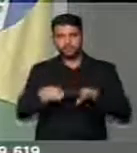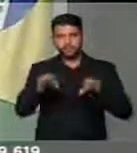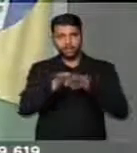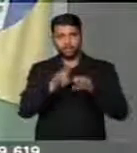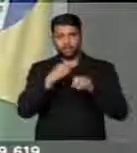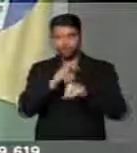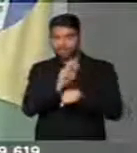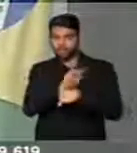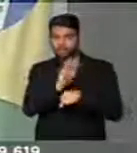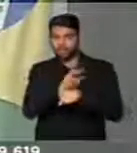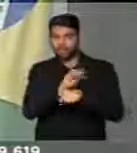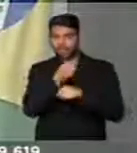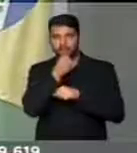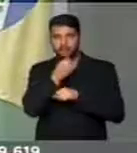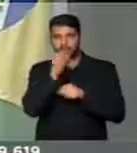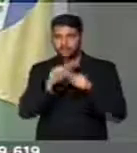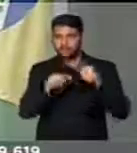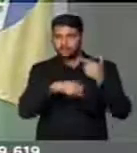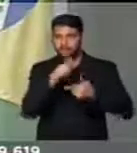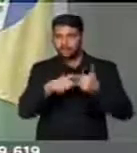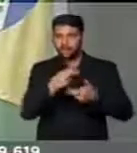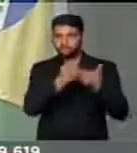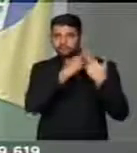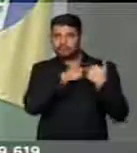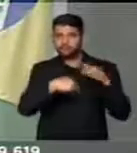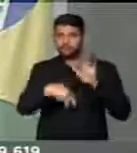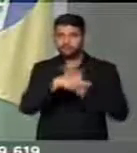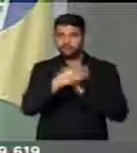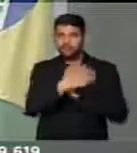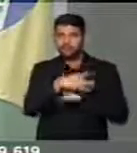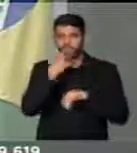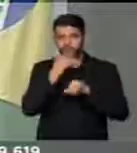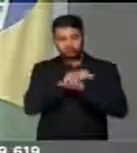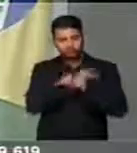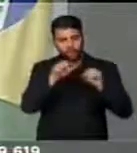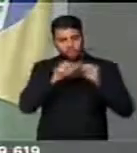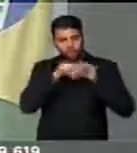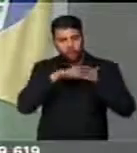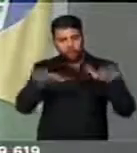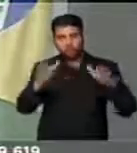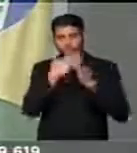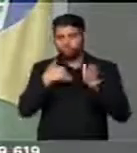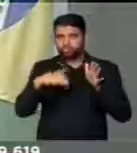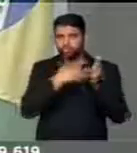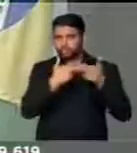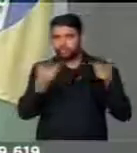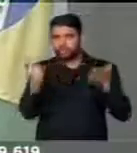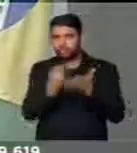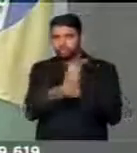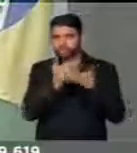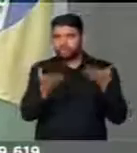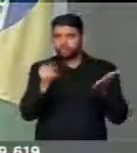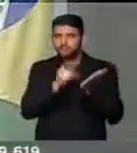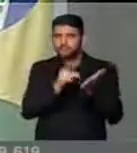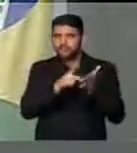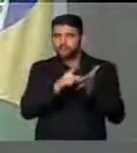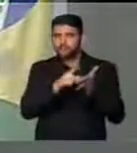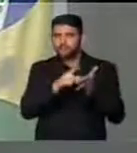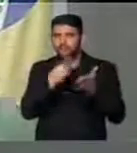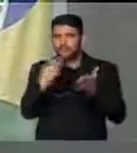Nós defendemos que a imprensa faça o seu papel, que divulgue tudo aquilo que está acontecendo